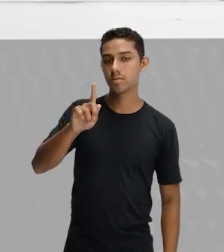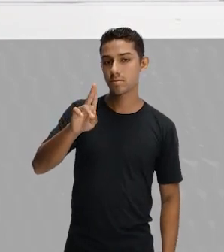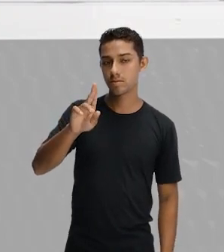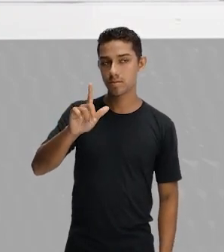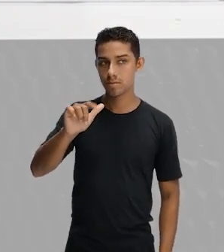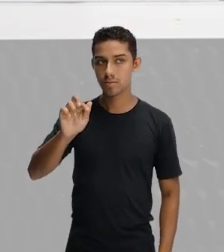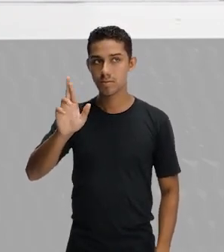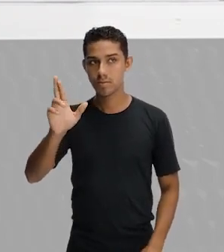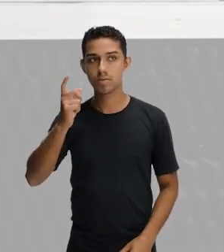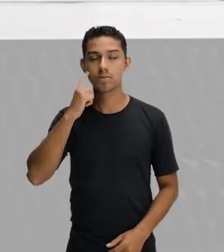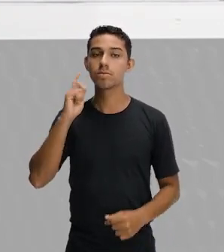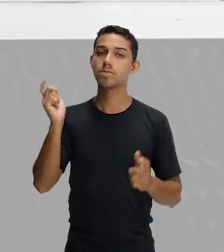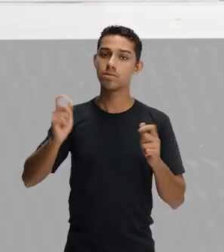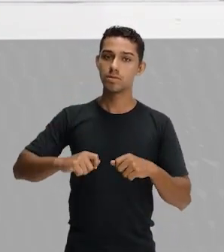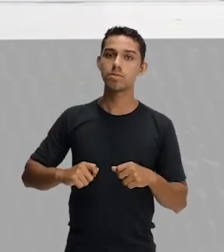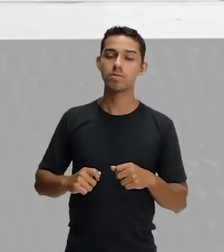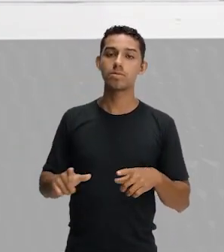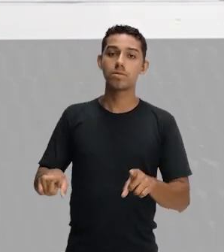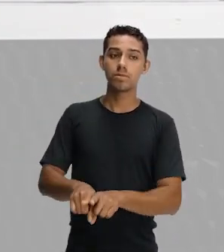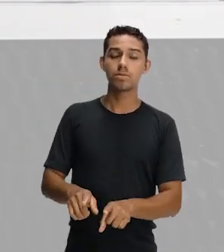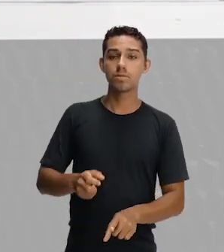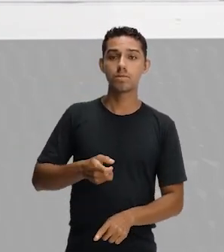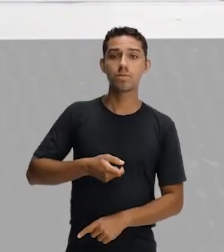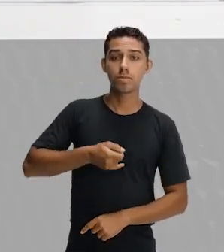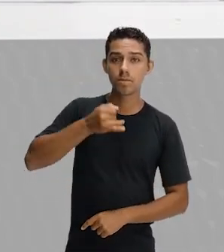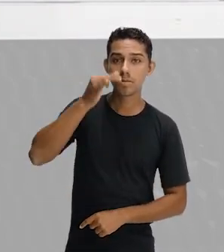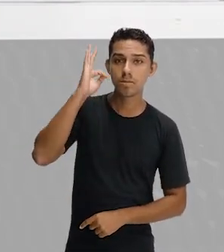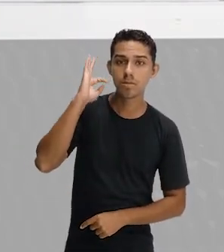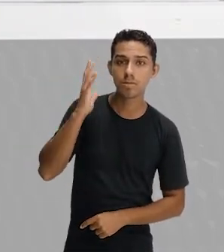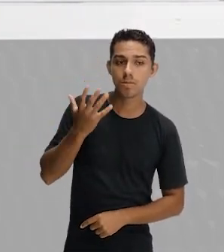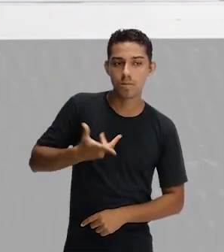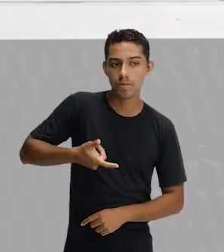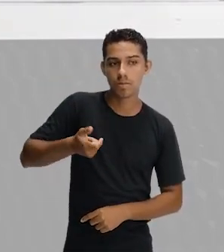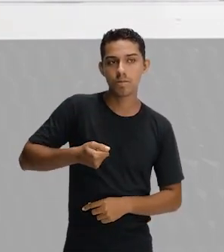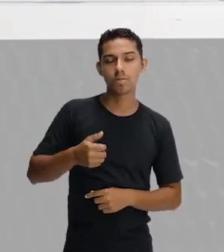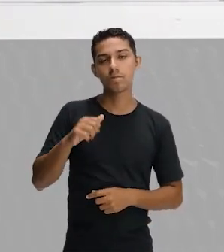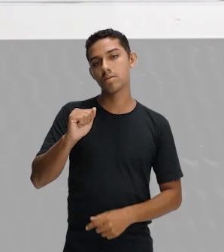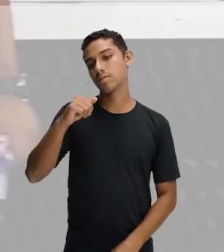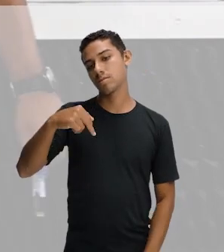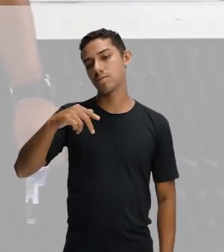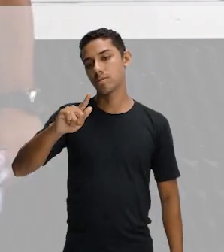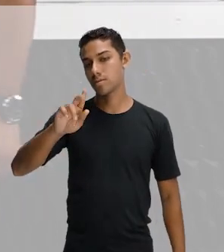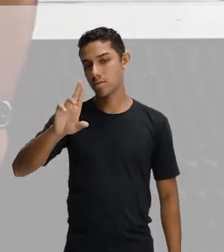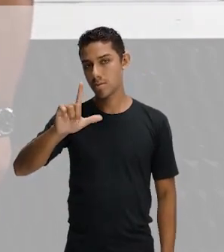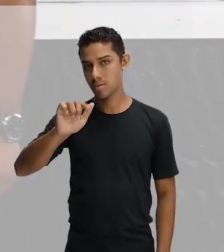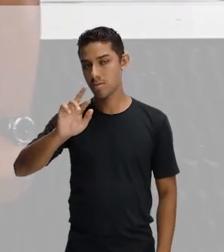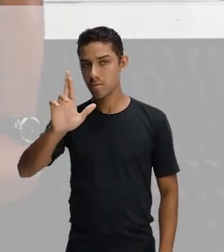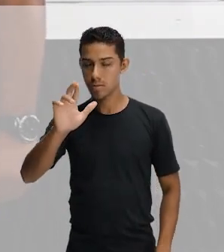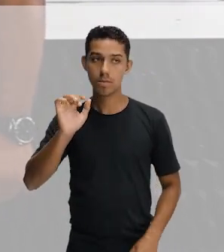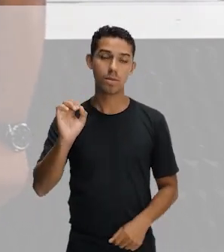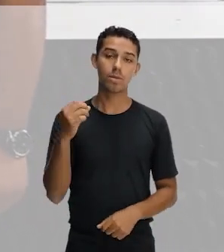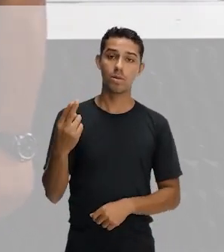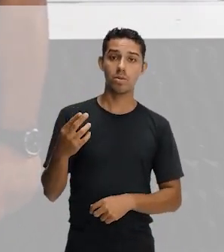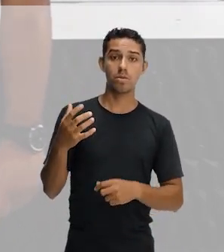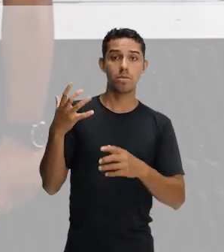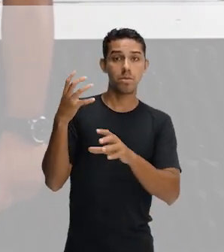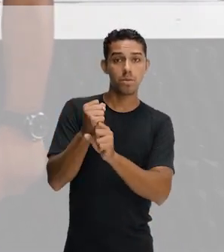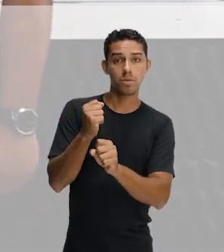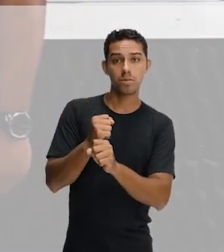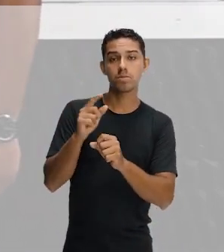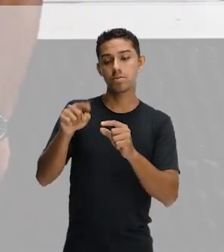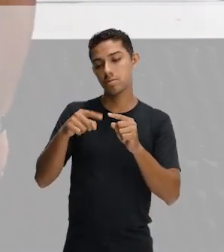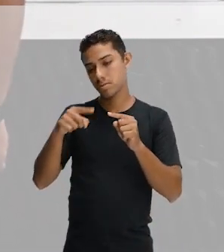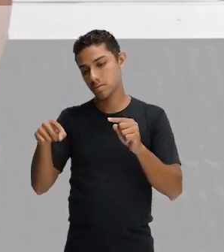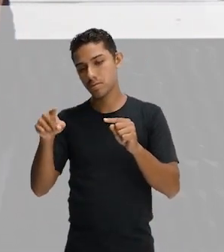né, o produto do momento angular com a velocidade angular, tá certo? Ou multiplicando a massa, o raio e a